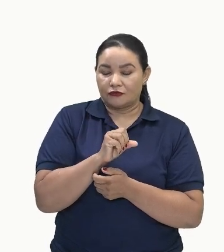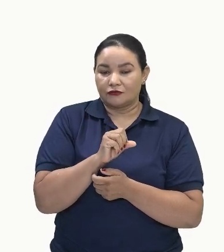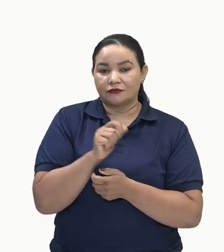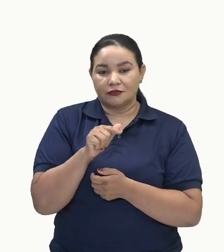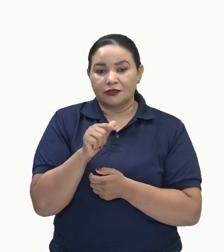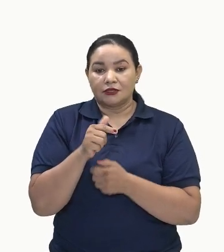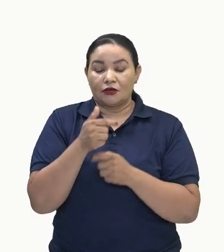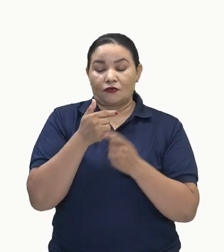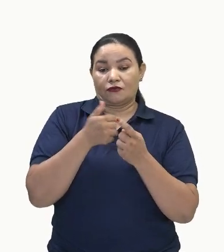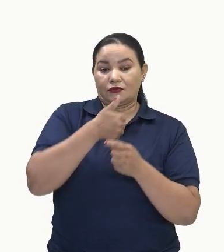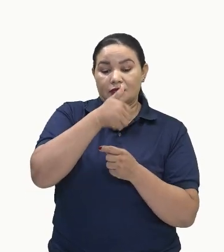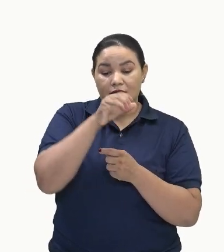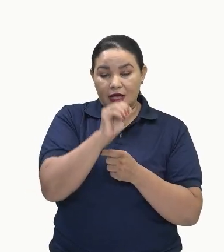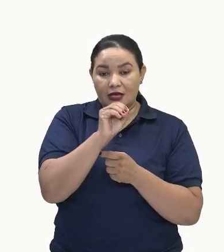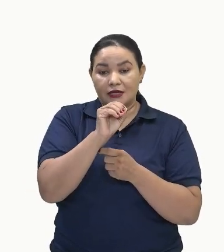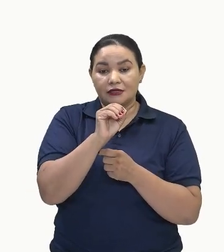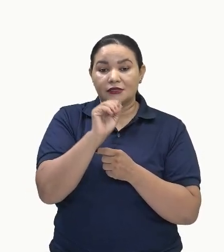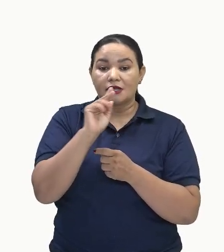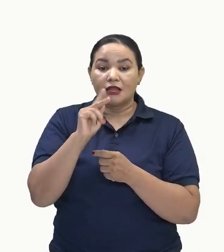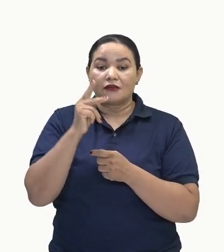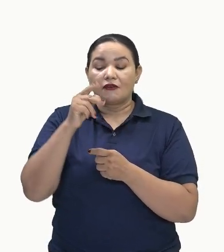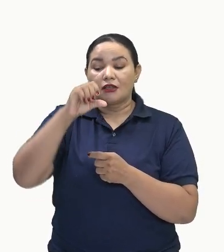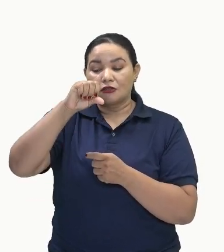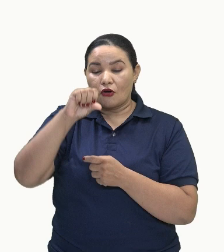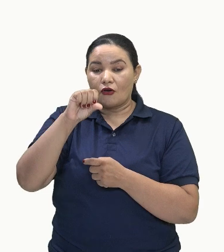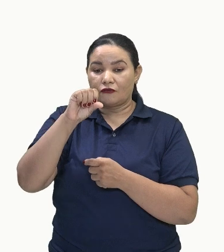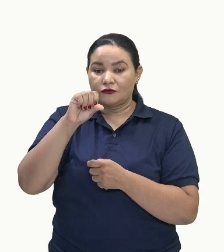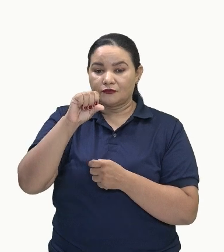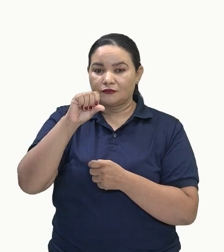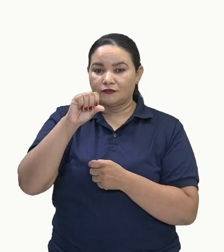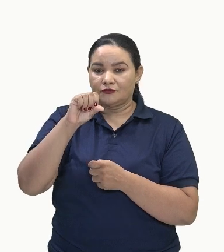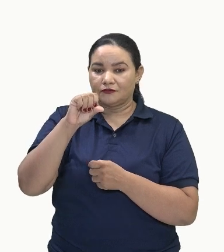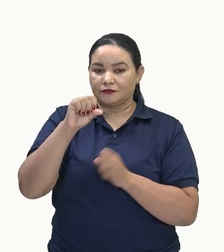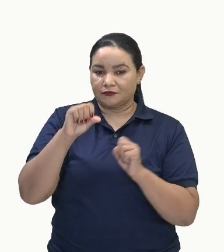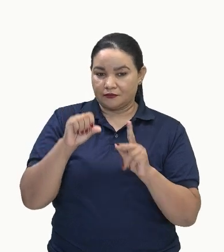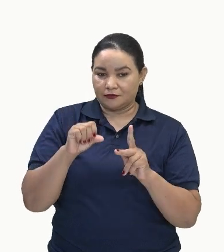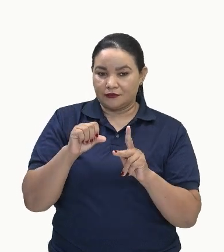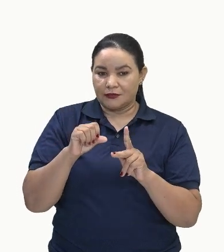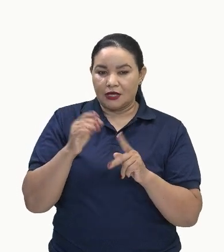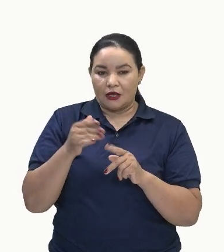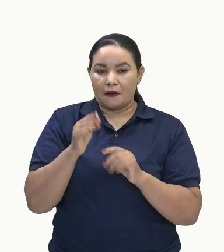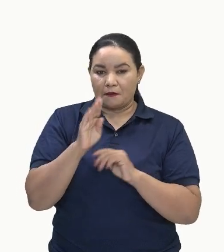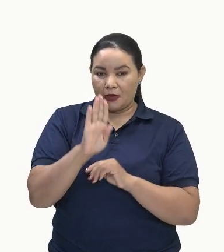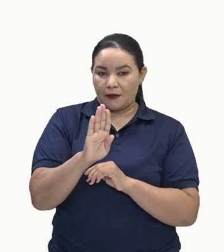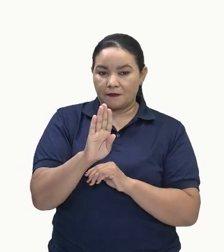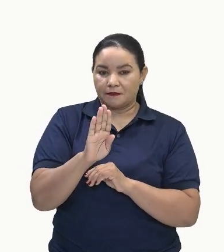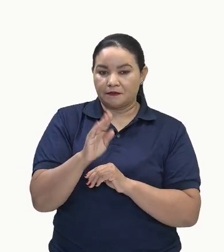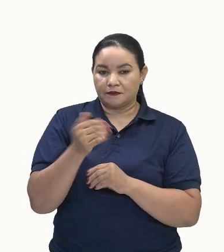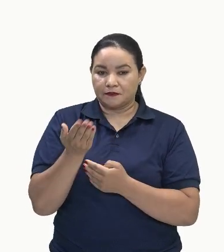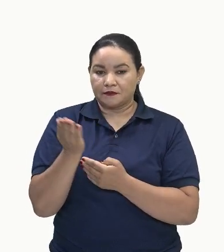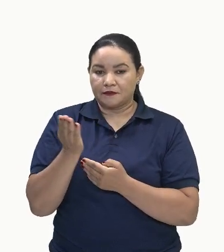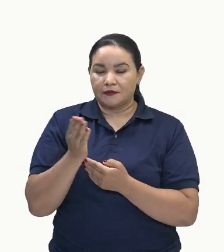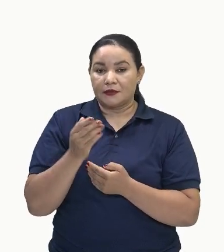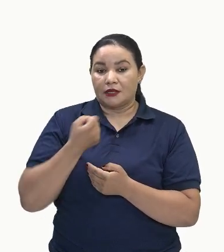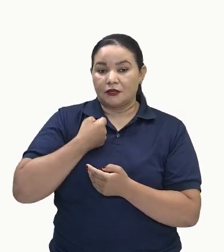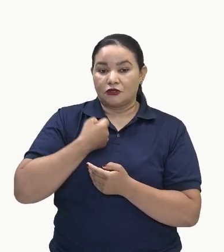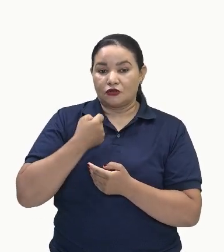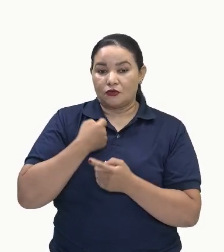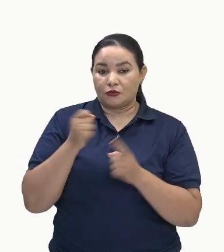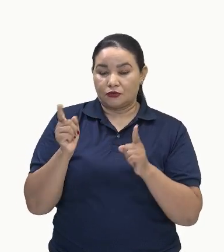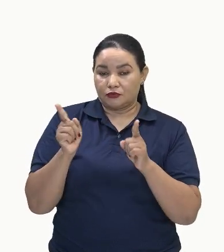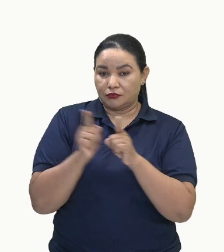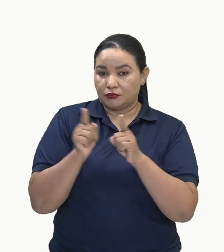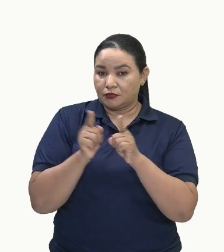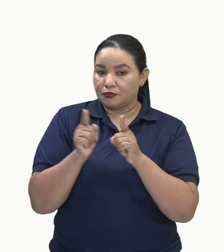10 elevado ao expoente 9. Tudo bem? Agora pensa na letra B. Ó. Na letra B tem um número